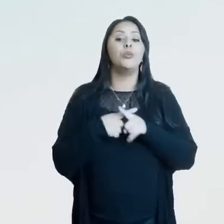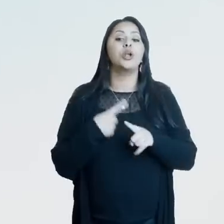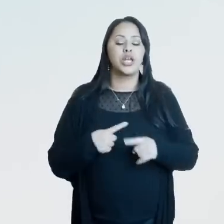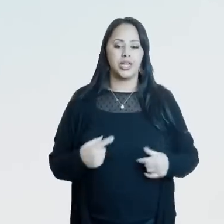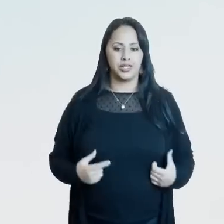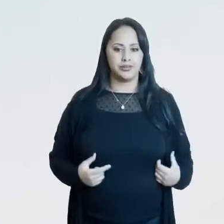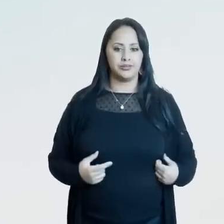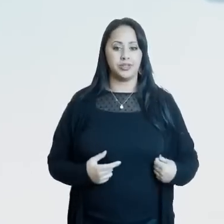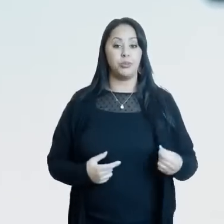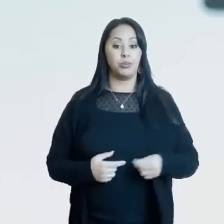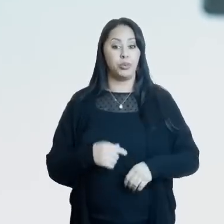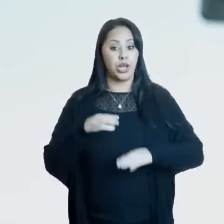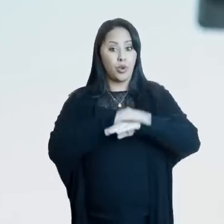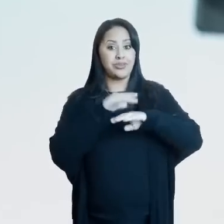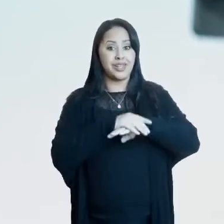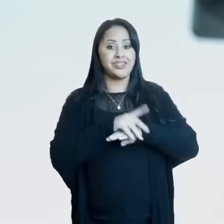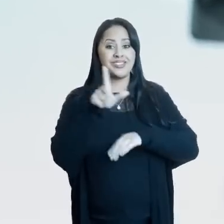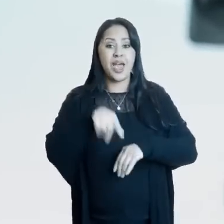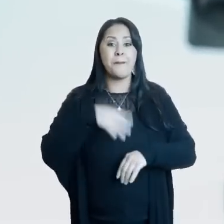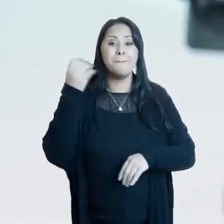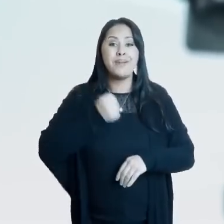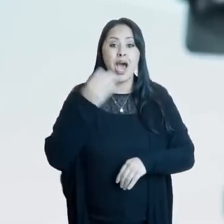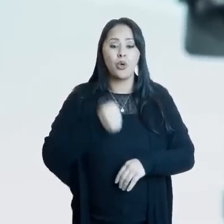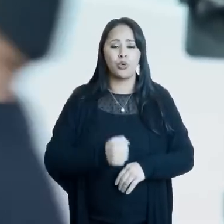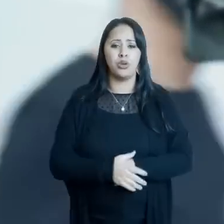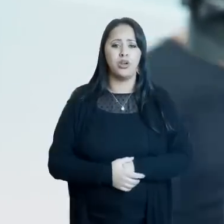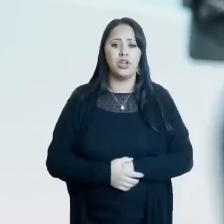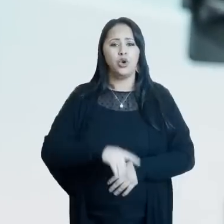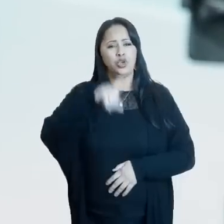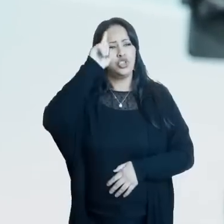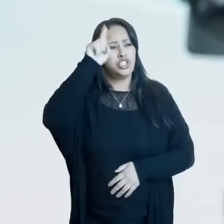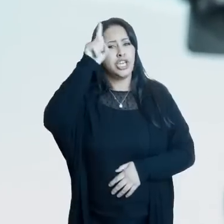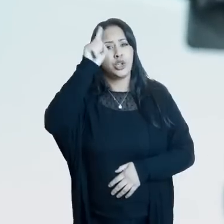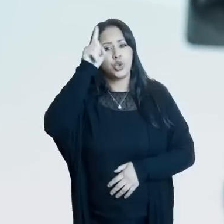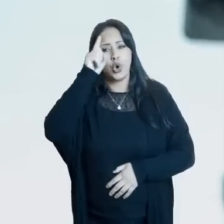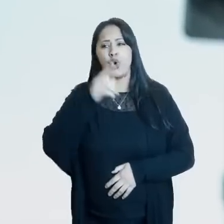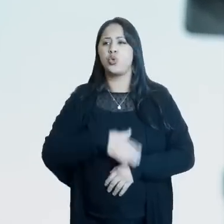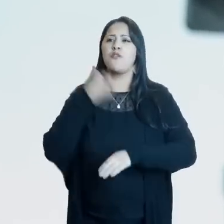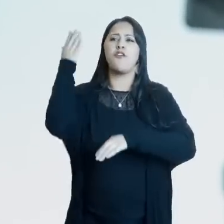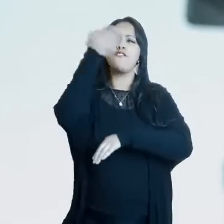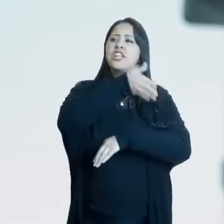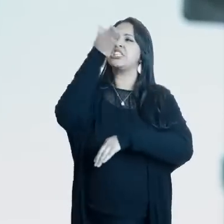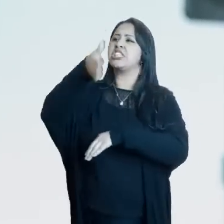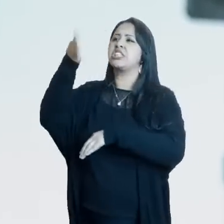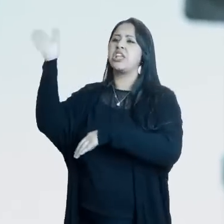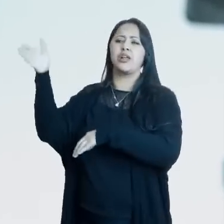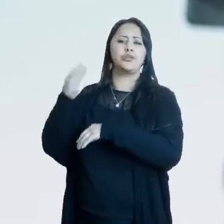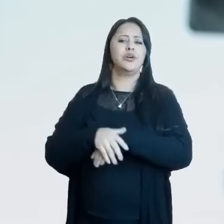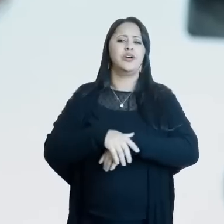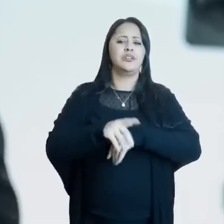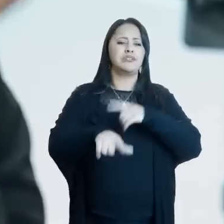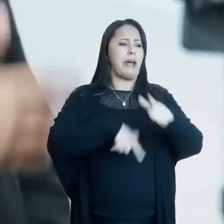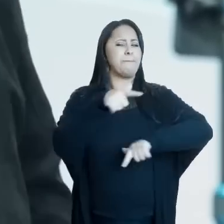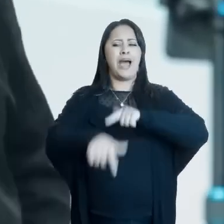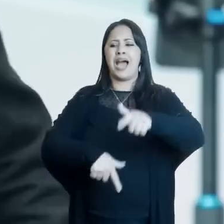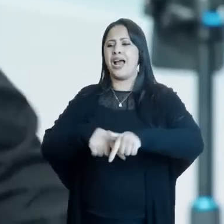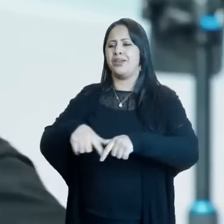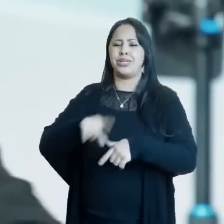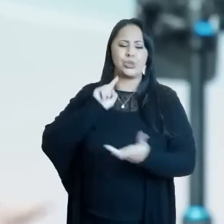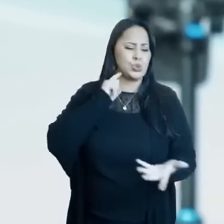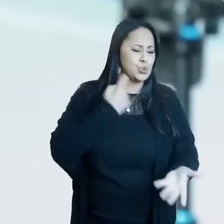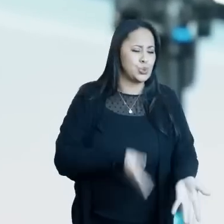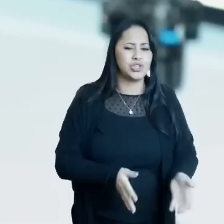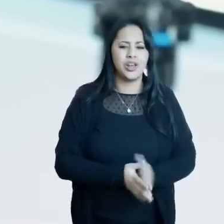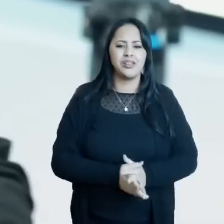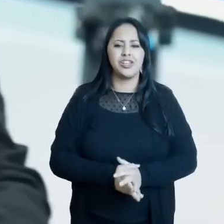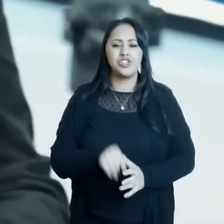Porque o tênis é... branco, e eu fico em obra o dia inteiro, fico visitando obra para lá e para cá. Então, eu já, né, não, Elin? A gente sai de manhã